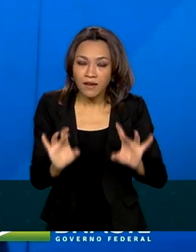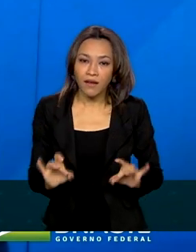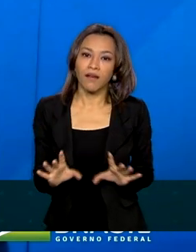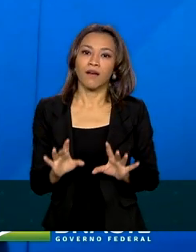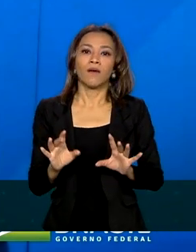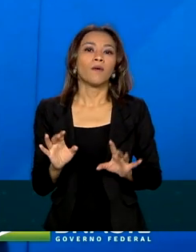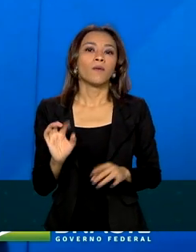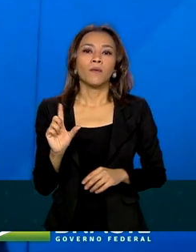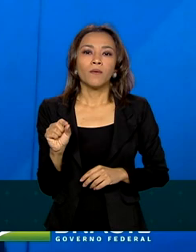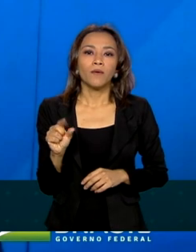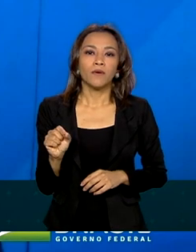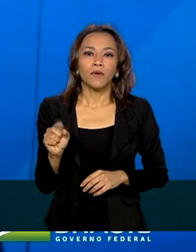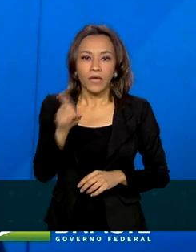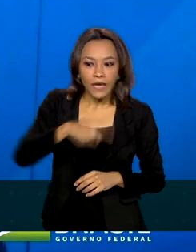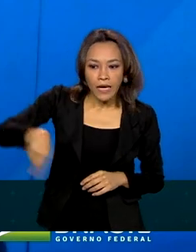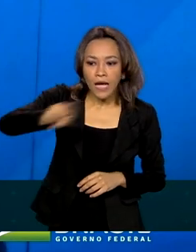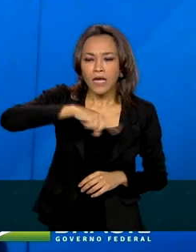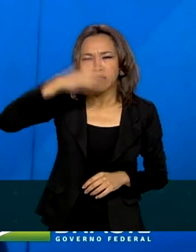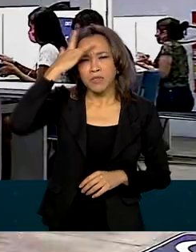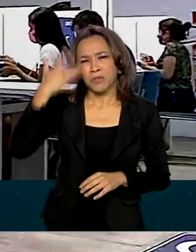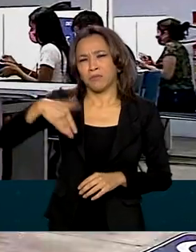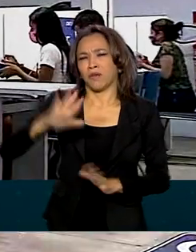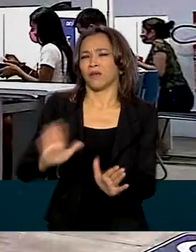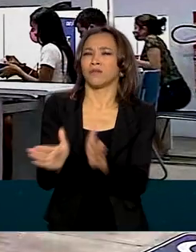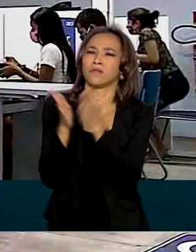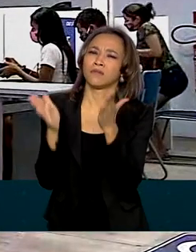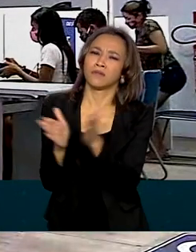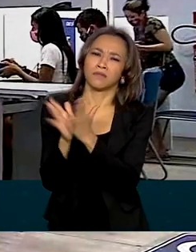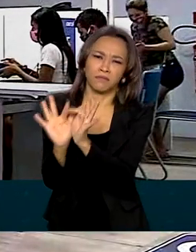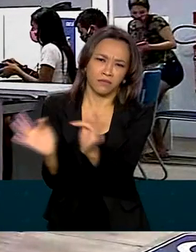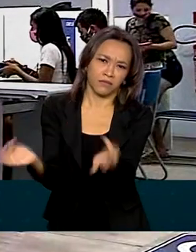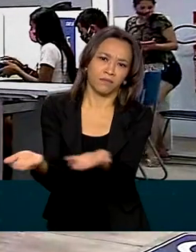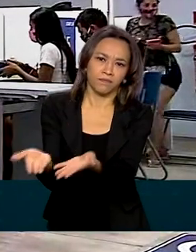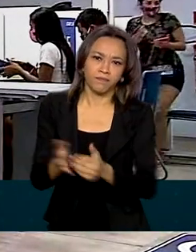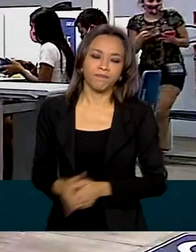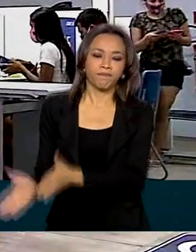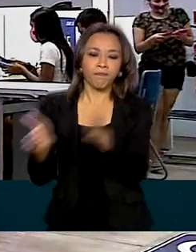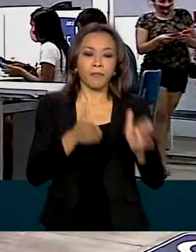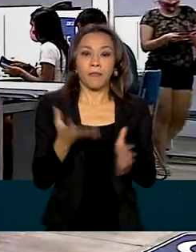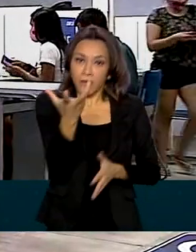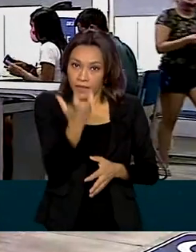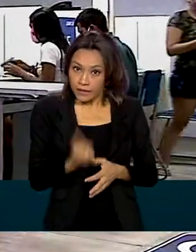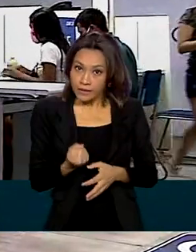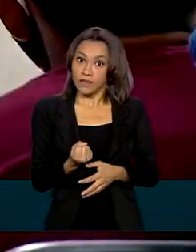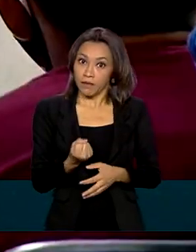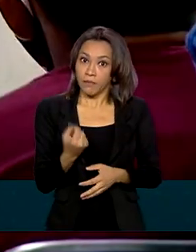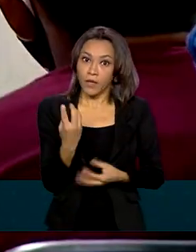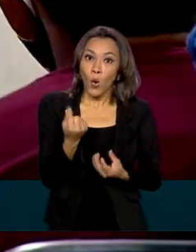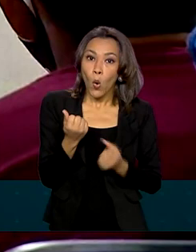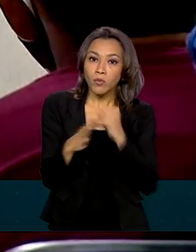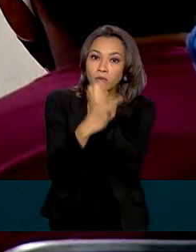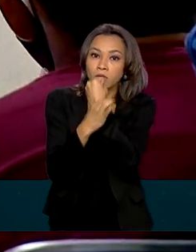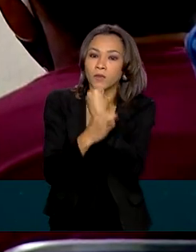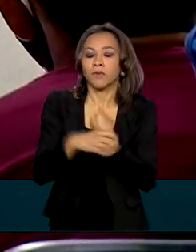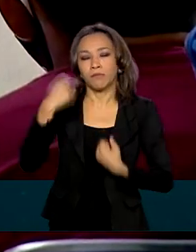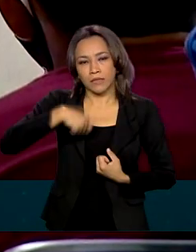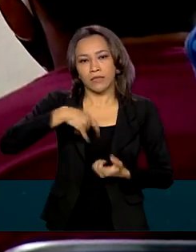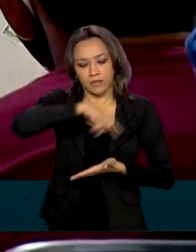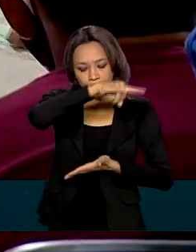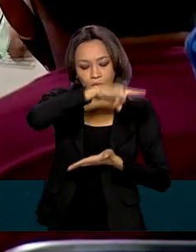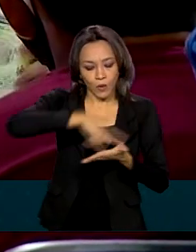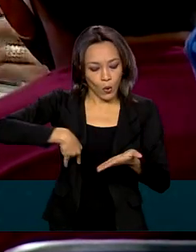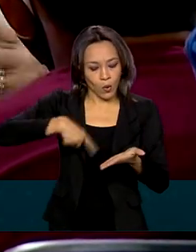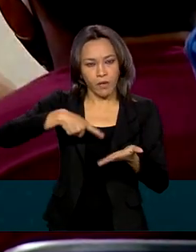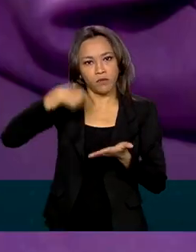as pessoas mais humildes para receber a indenização do DPVAT é necessário apresentar a documentação